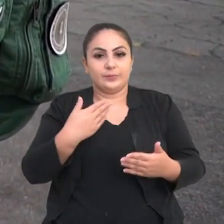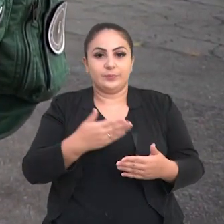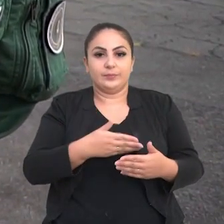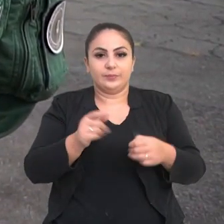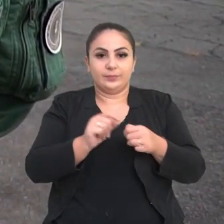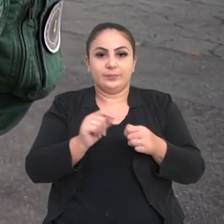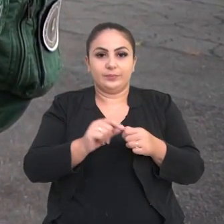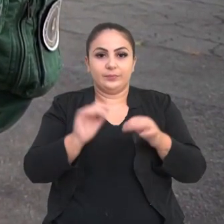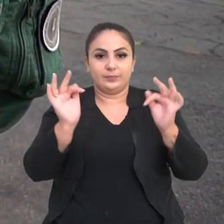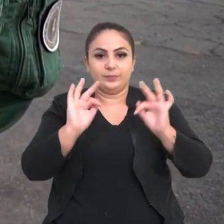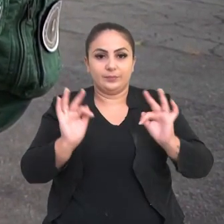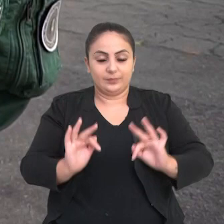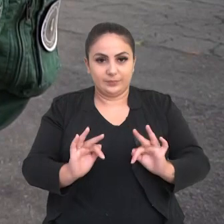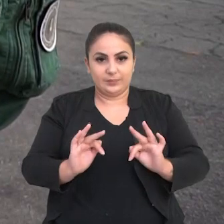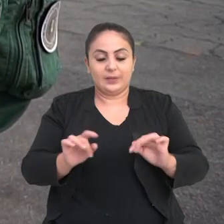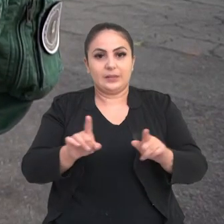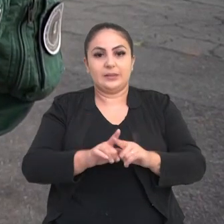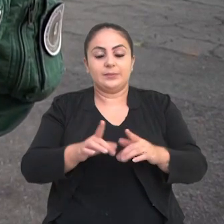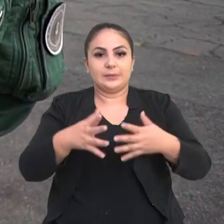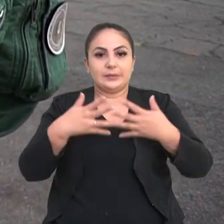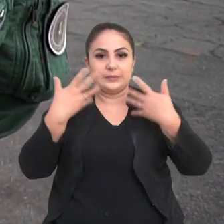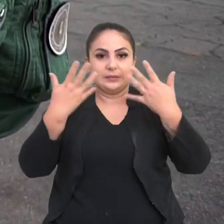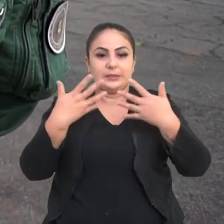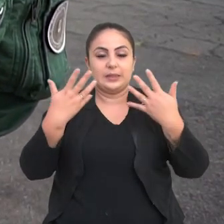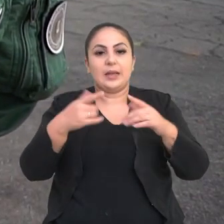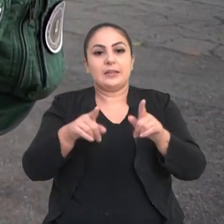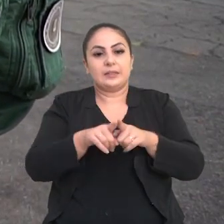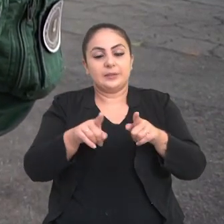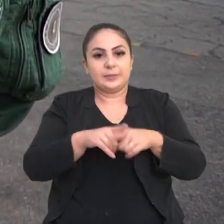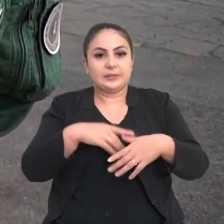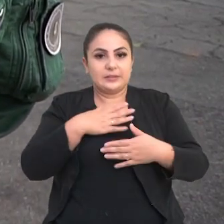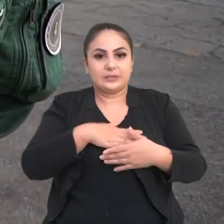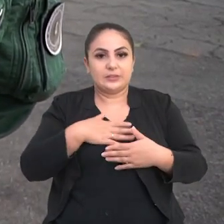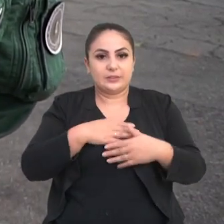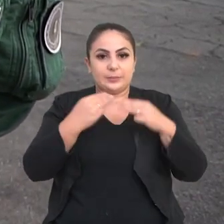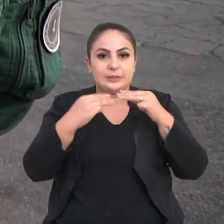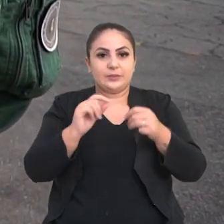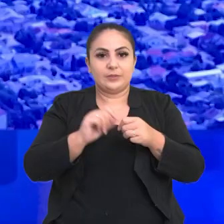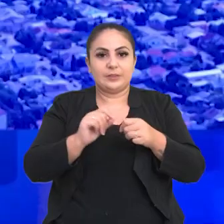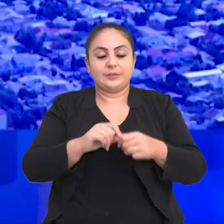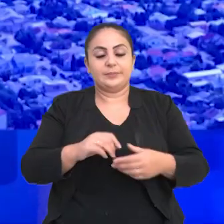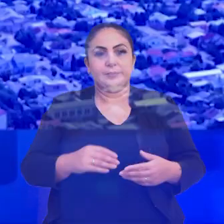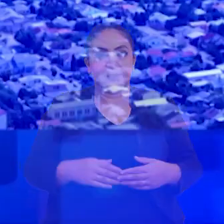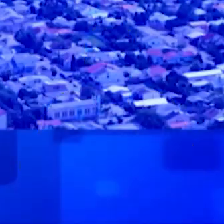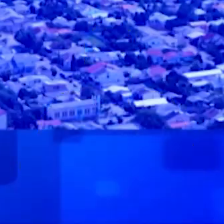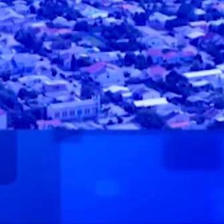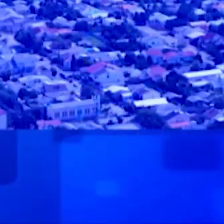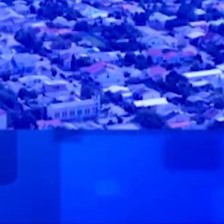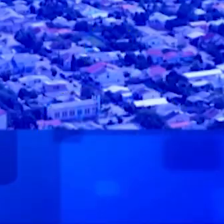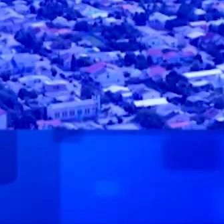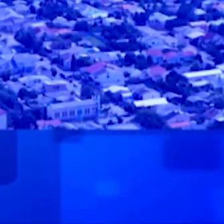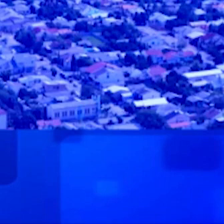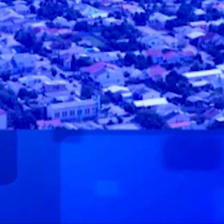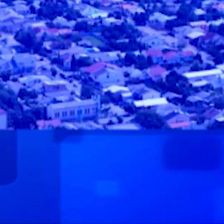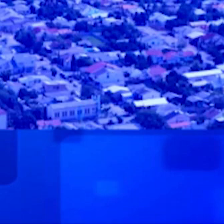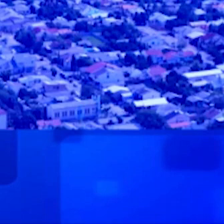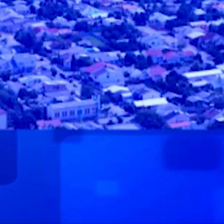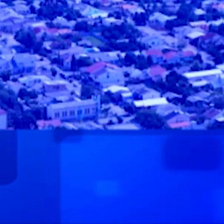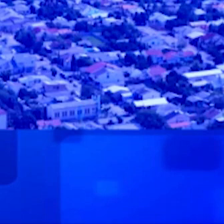com motivos de felicidade, alegria e satisfação pelo dever cumprido.